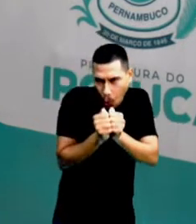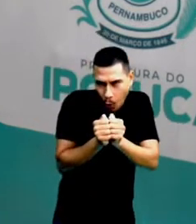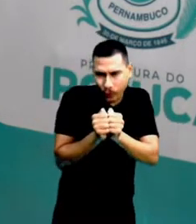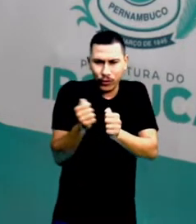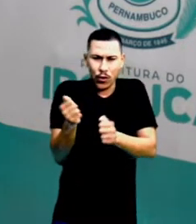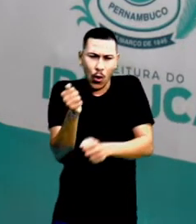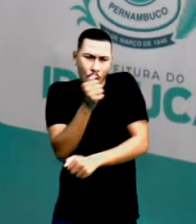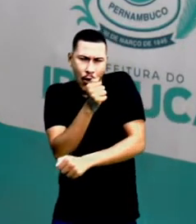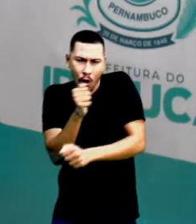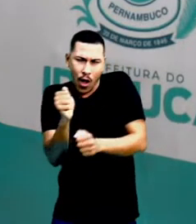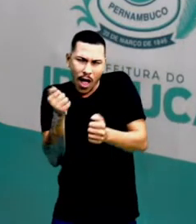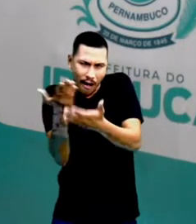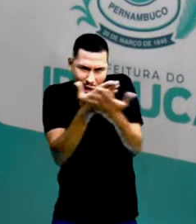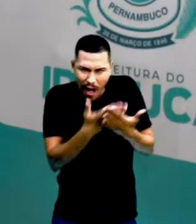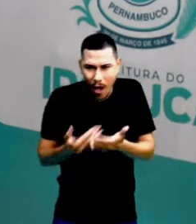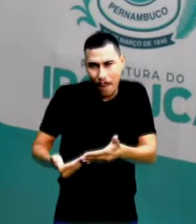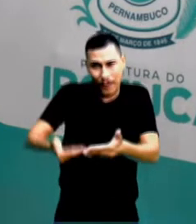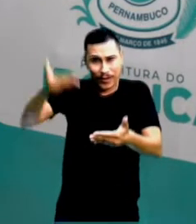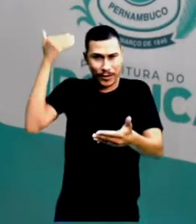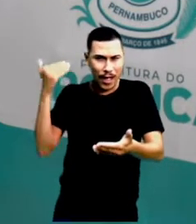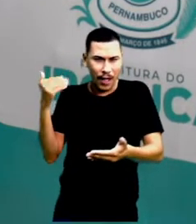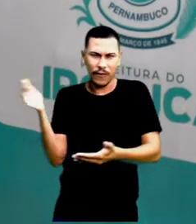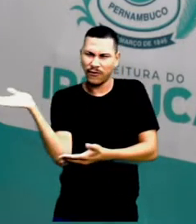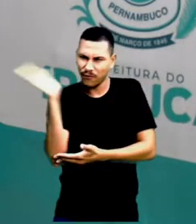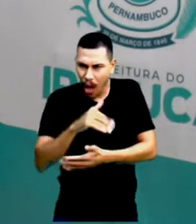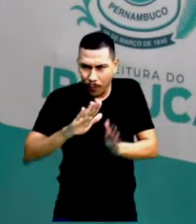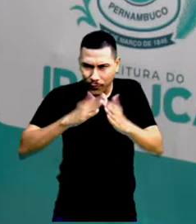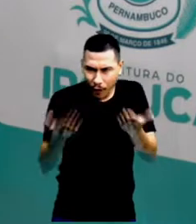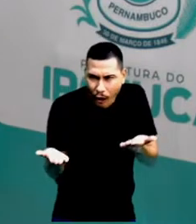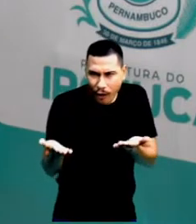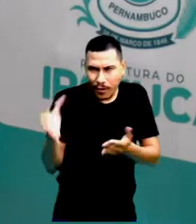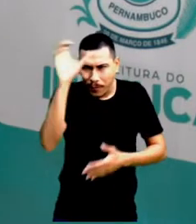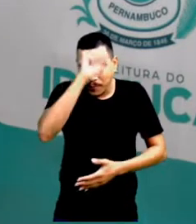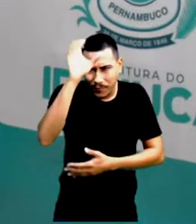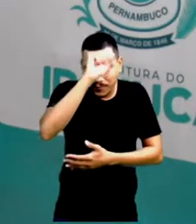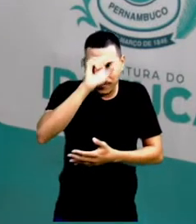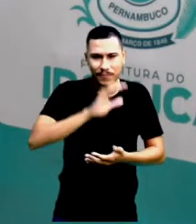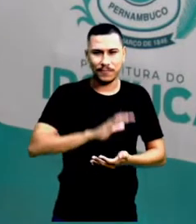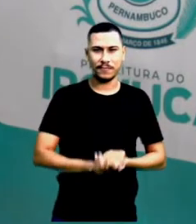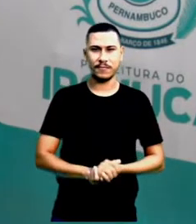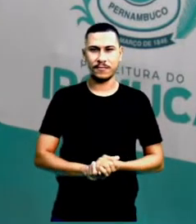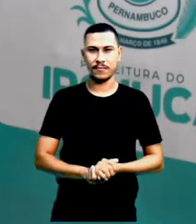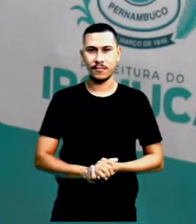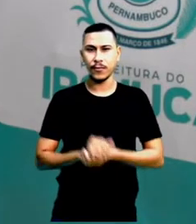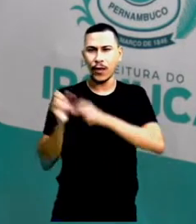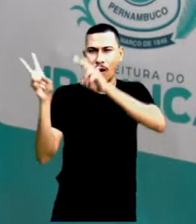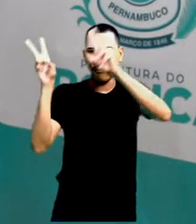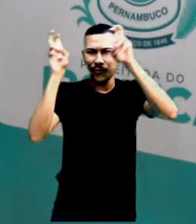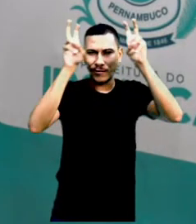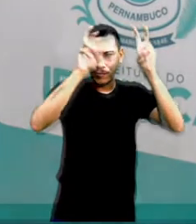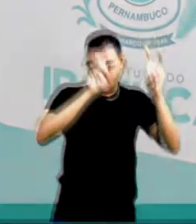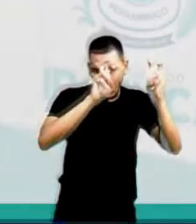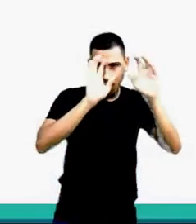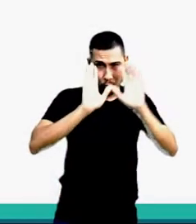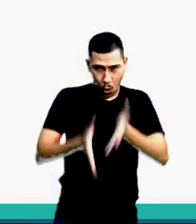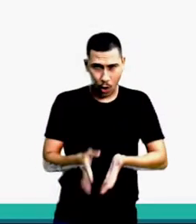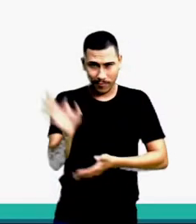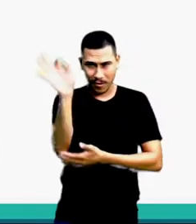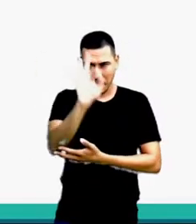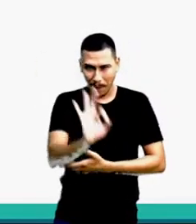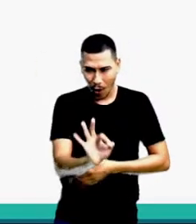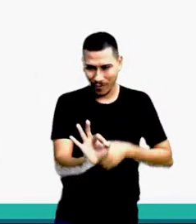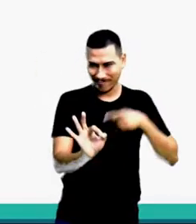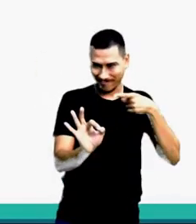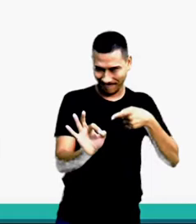não perca tempo saiu caderno Olá tudo bem Vamos estudar aula de hoje é sobre